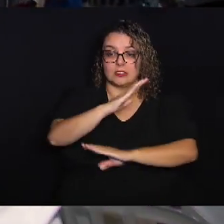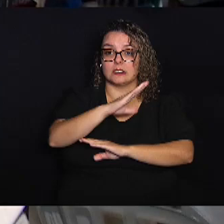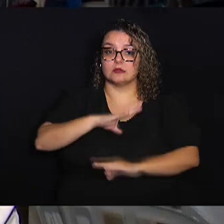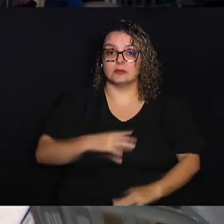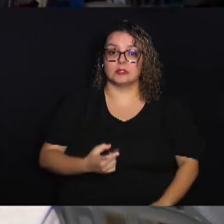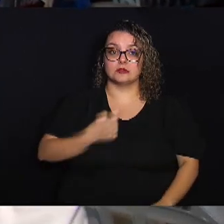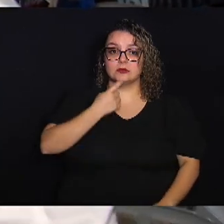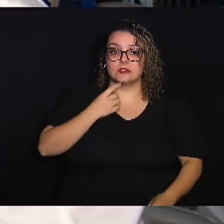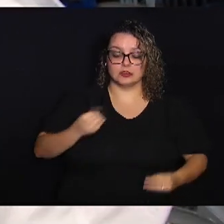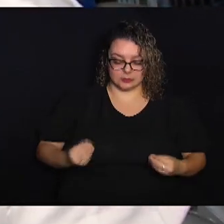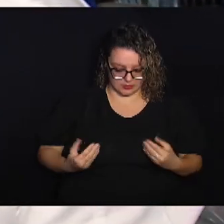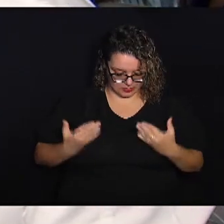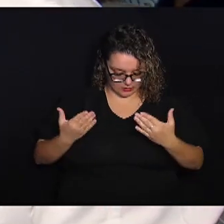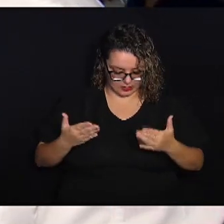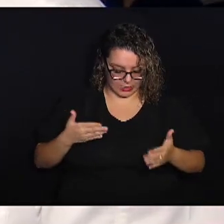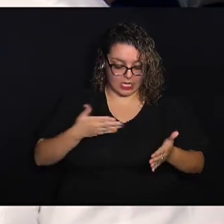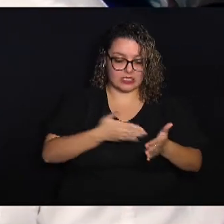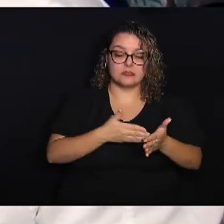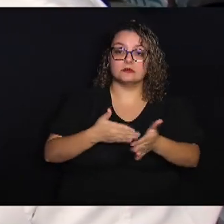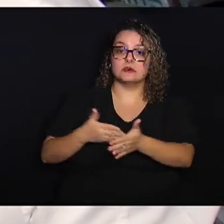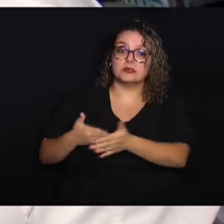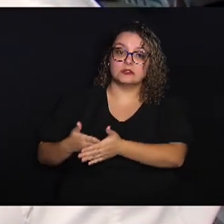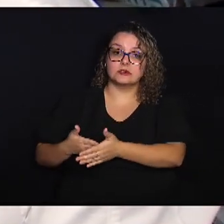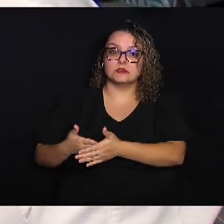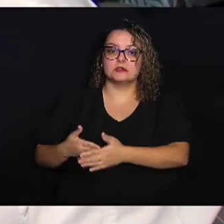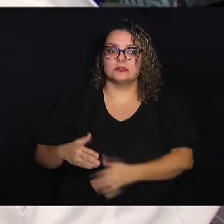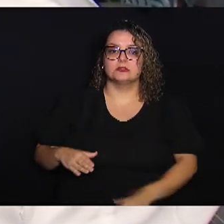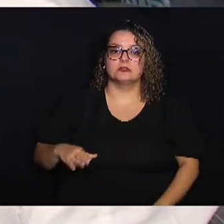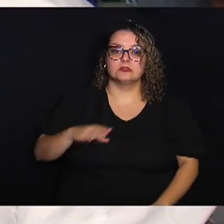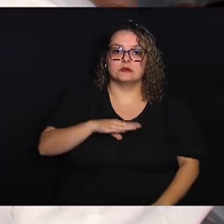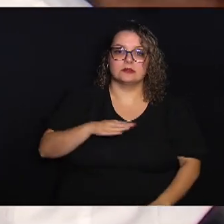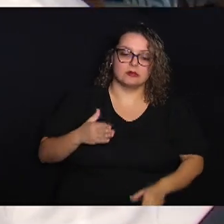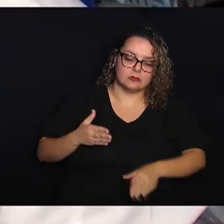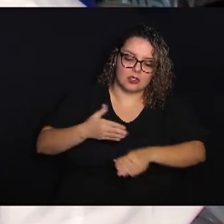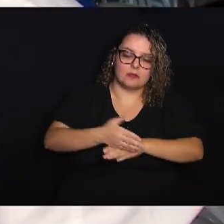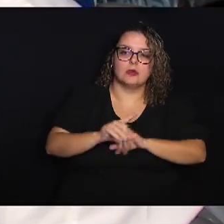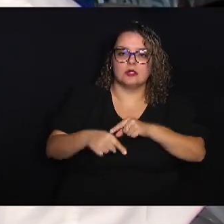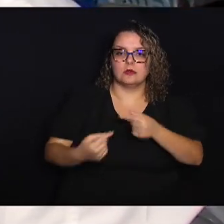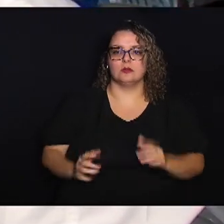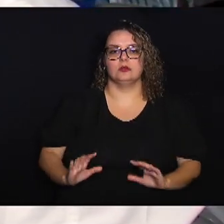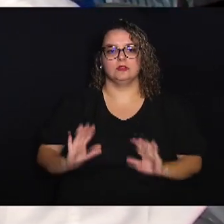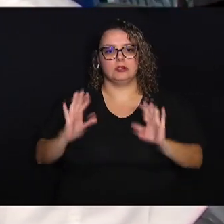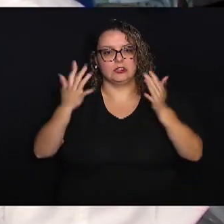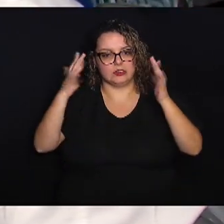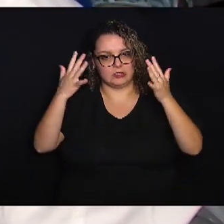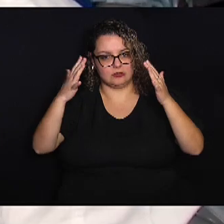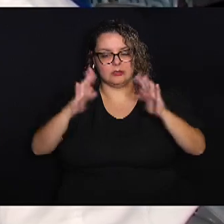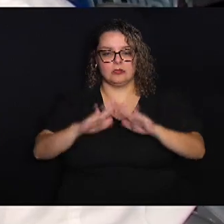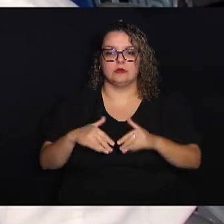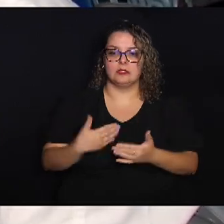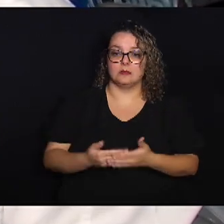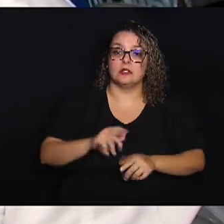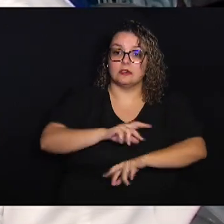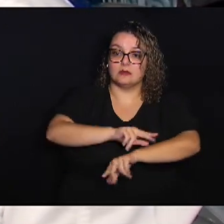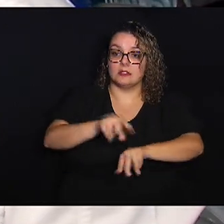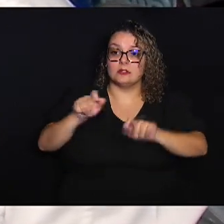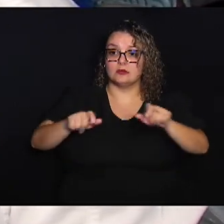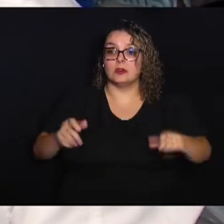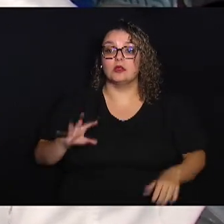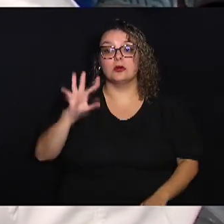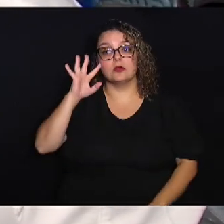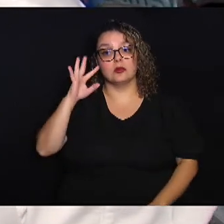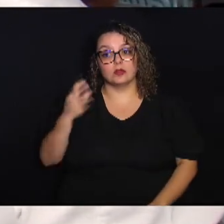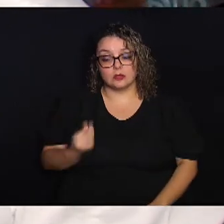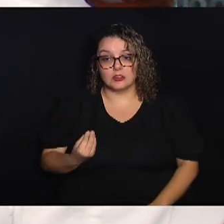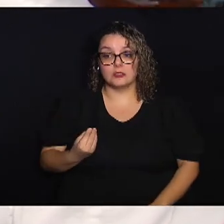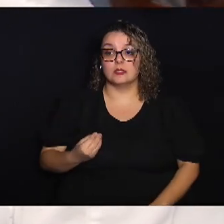de transpor as barreiras da cidade, né? Chega em outros locais esse requerimento de aplauso e muitas pessoas passam também a conhecer